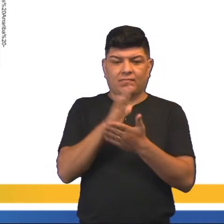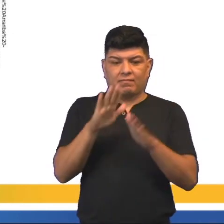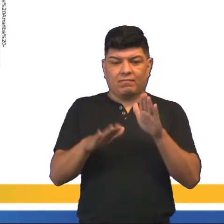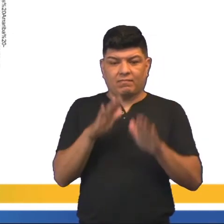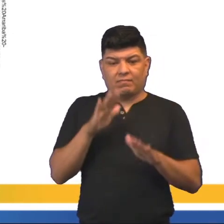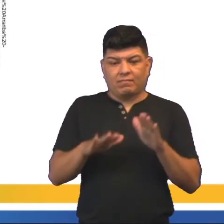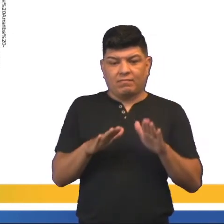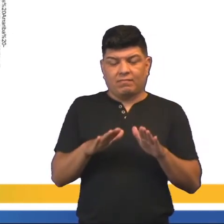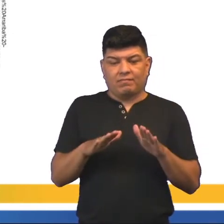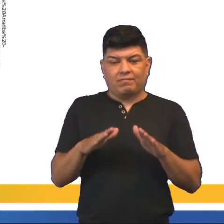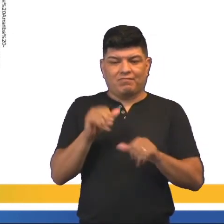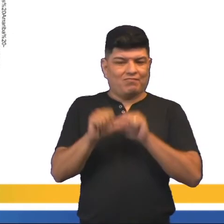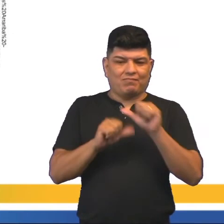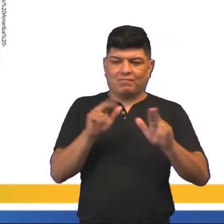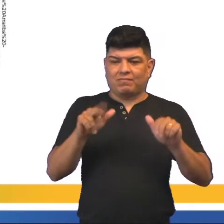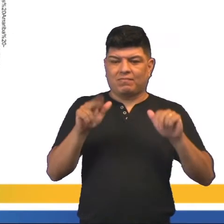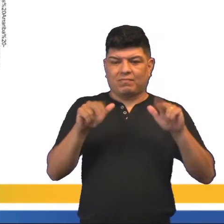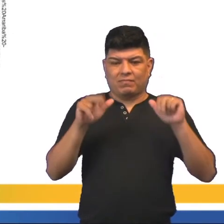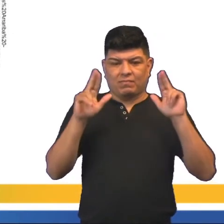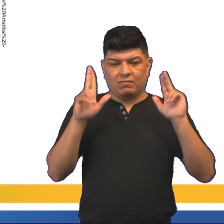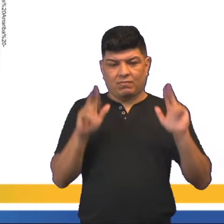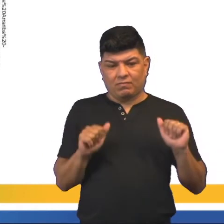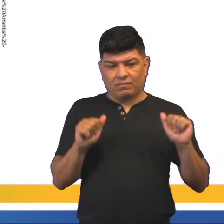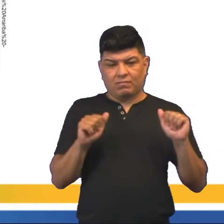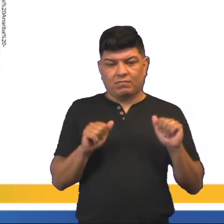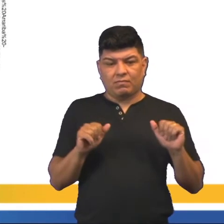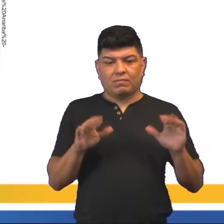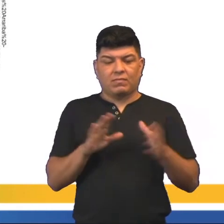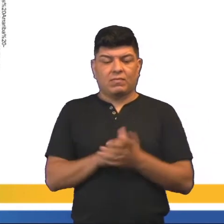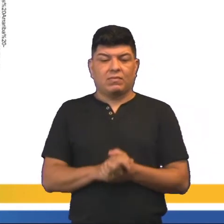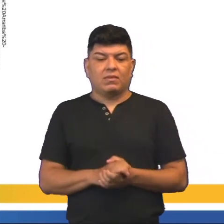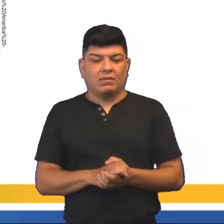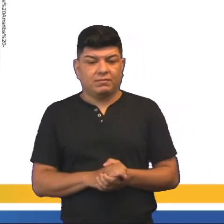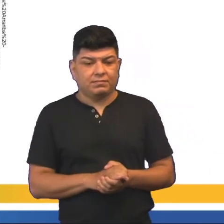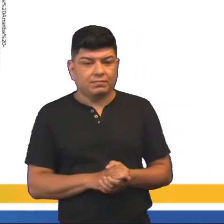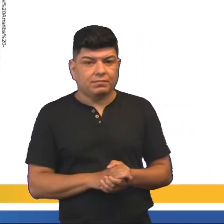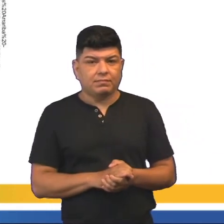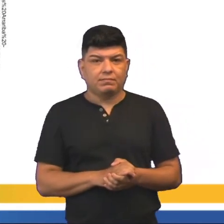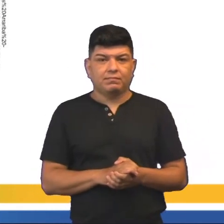vezes esses danos são irreversíveis, tá? Nesse caso,